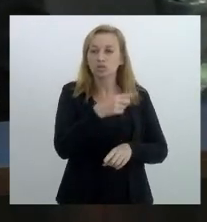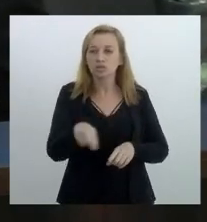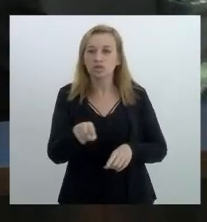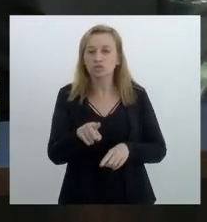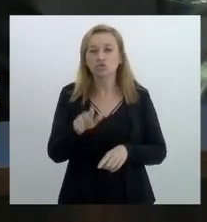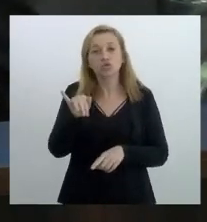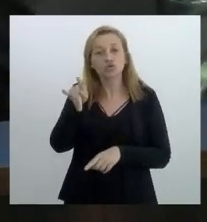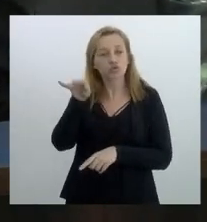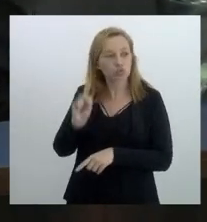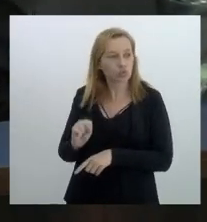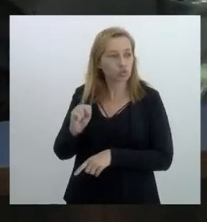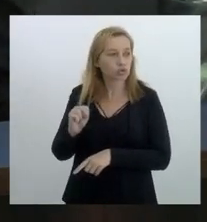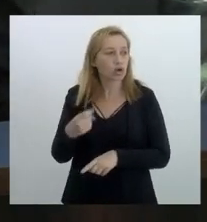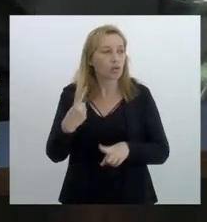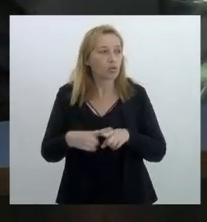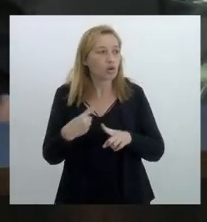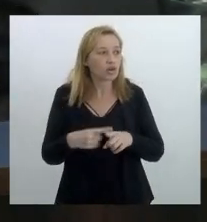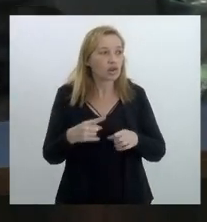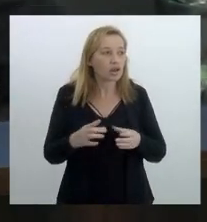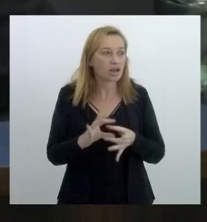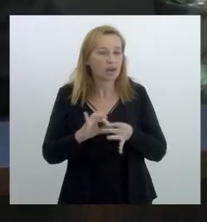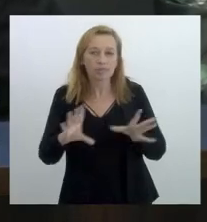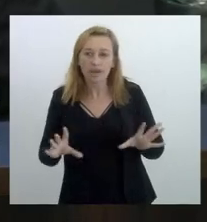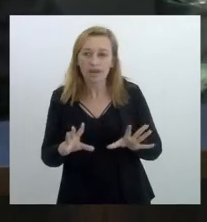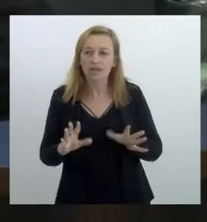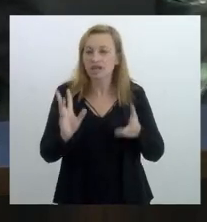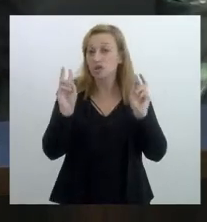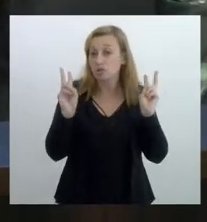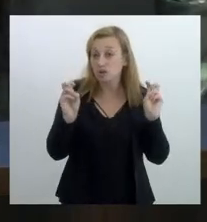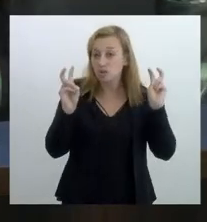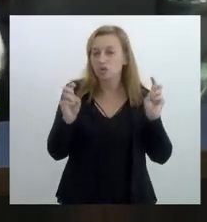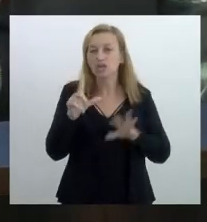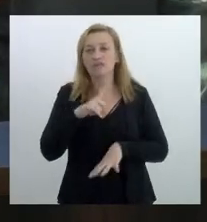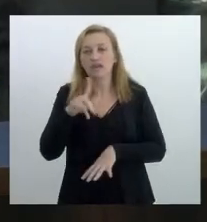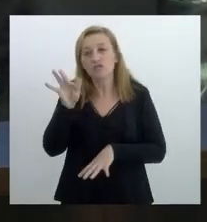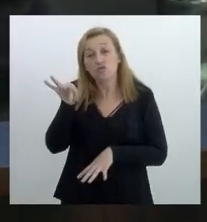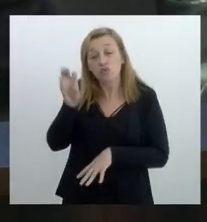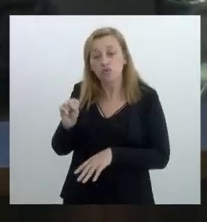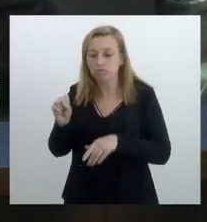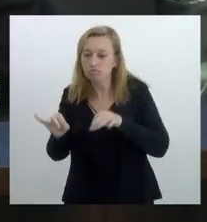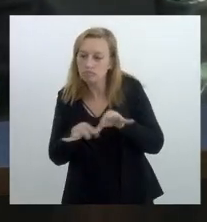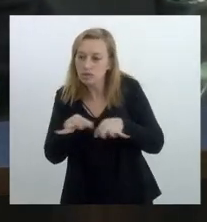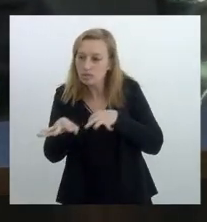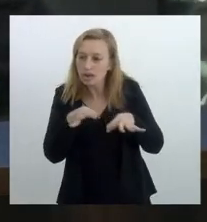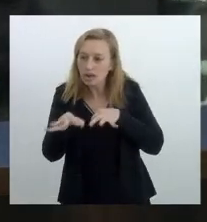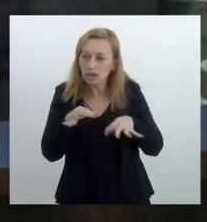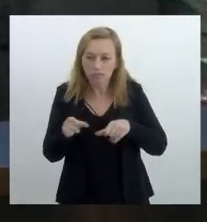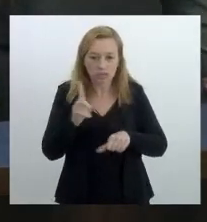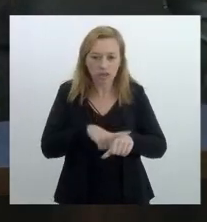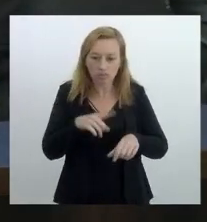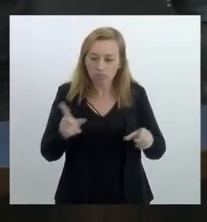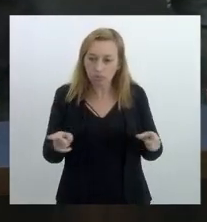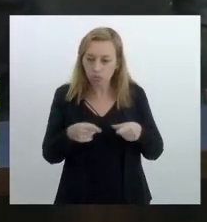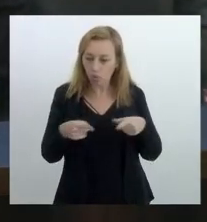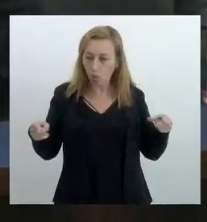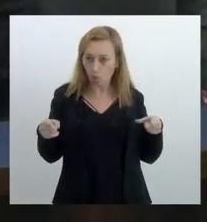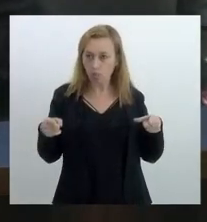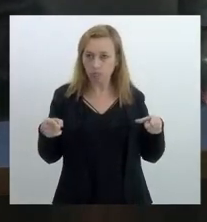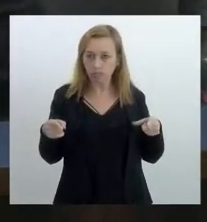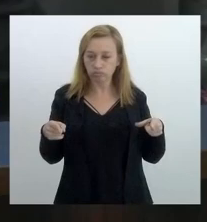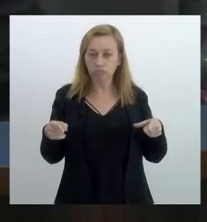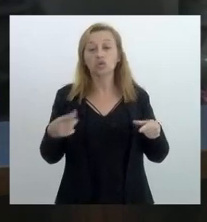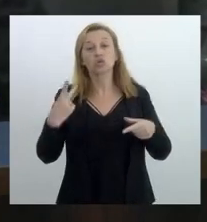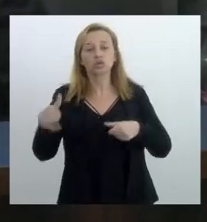fundos, porque permite que as gestões que tenham fundo planejem no médio e longo prazo a expansão dos